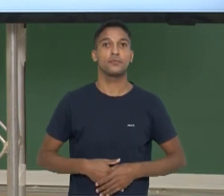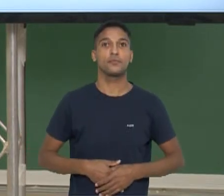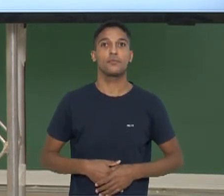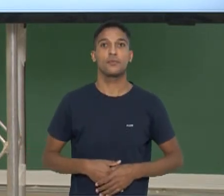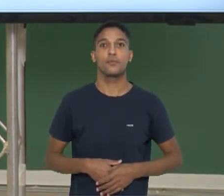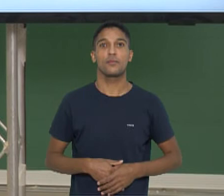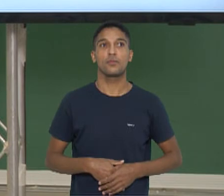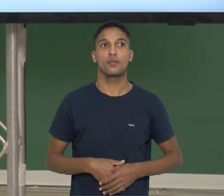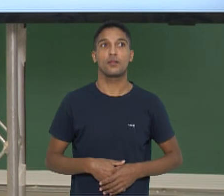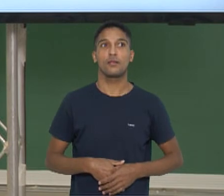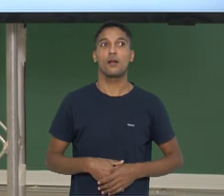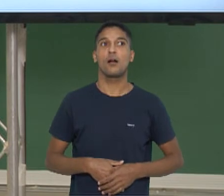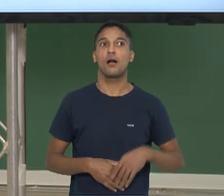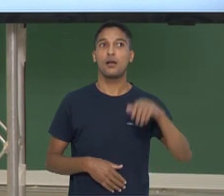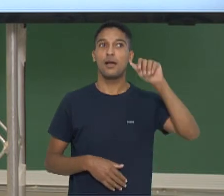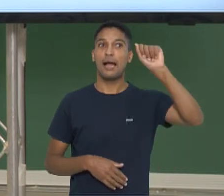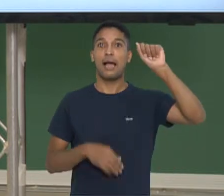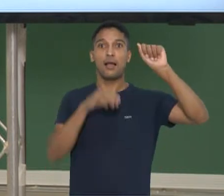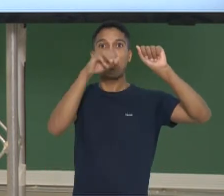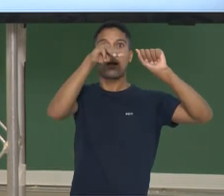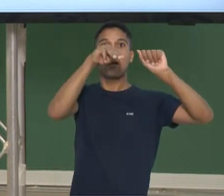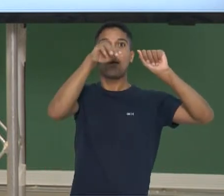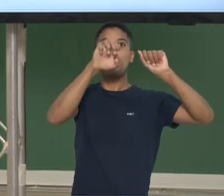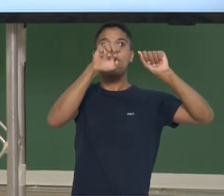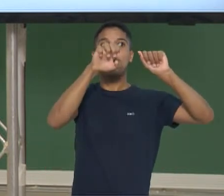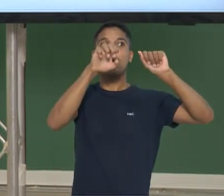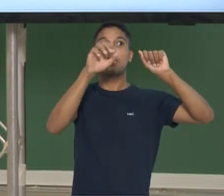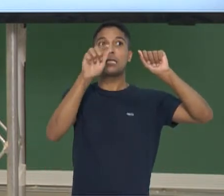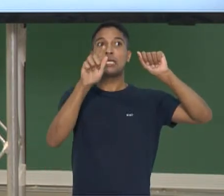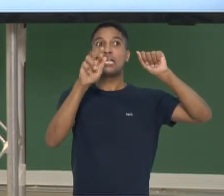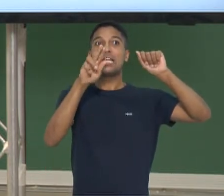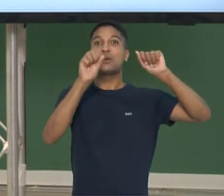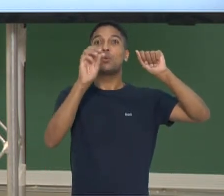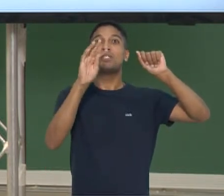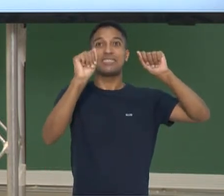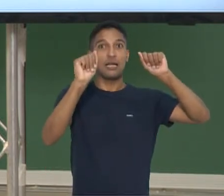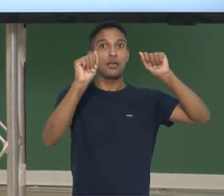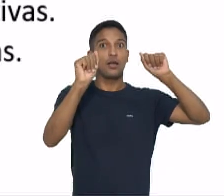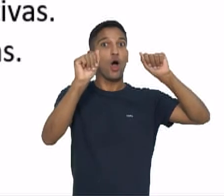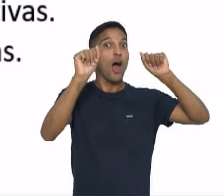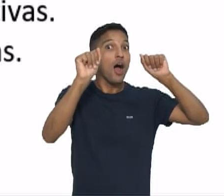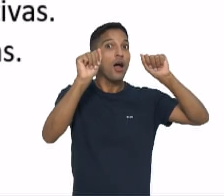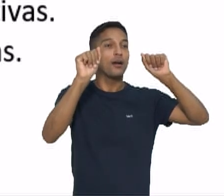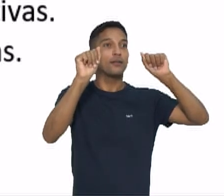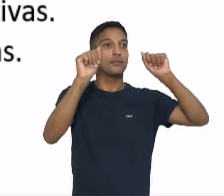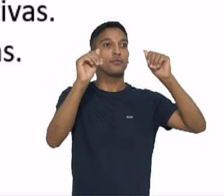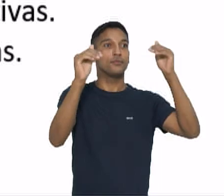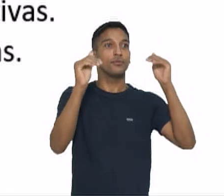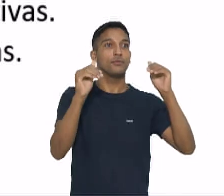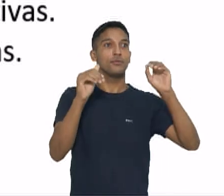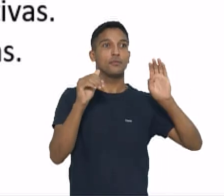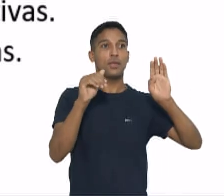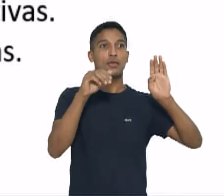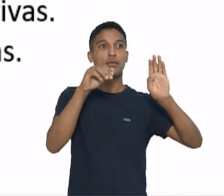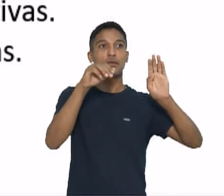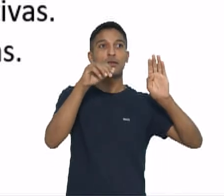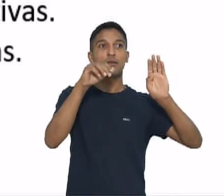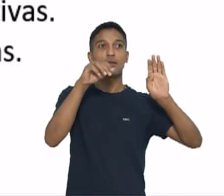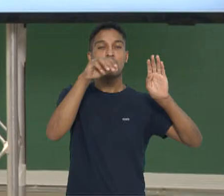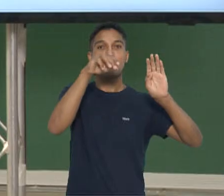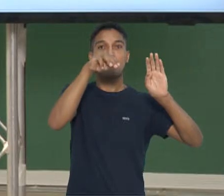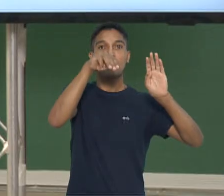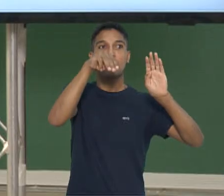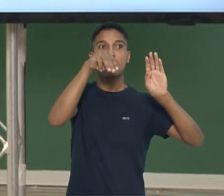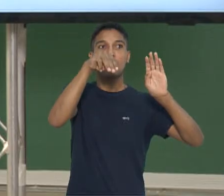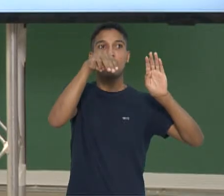Relacione a letra A, me gusta, no singular, com uma dessas opções, ou com as opções